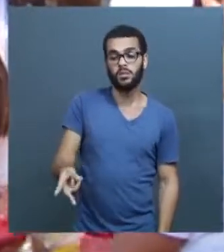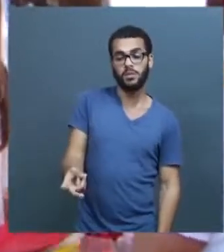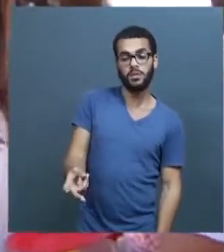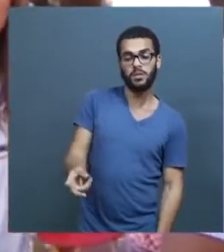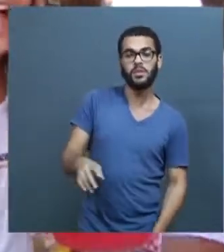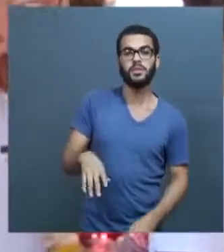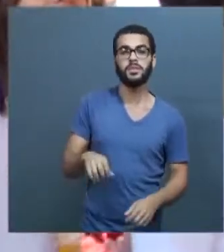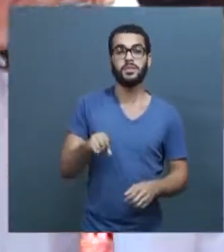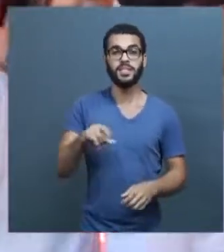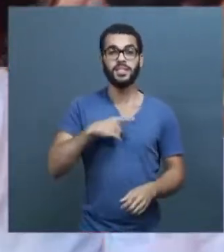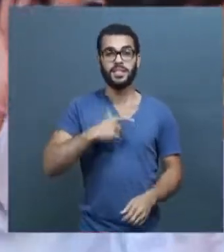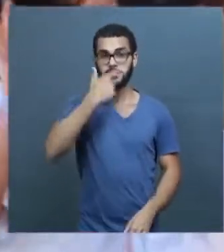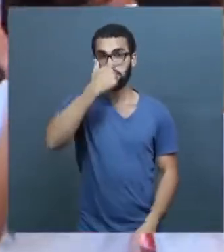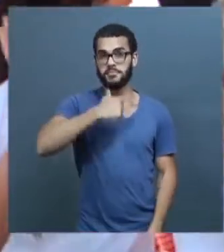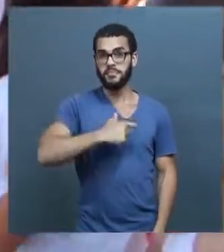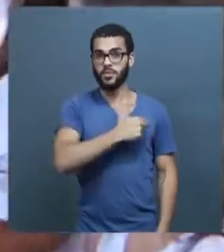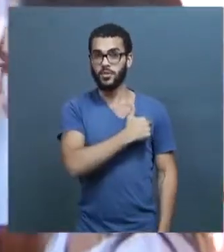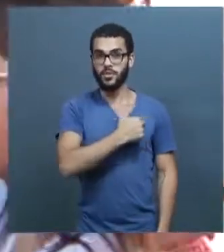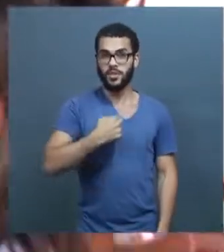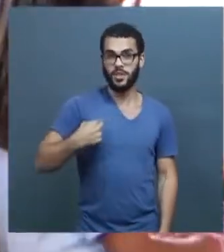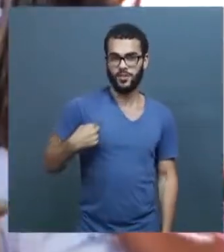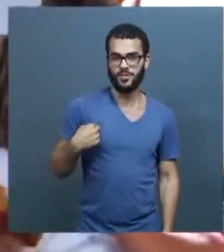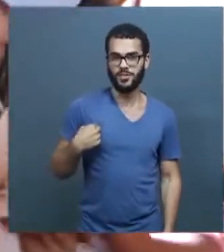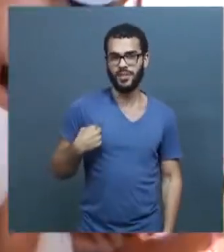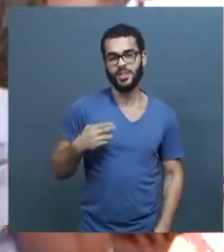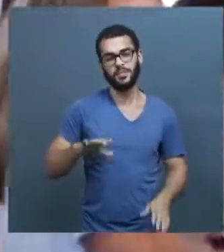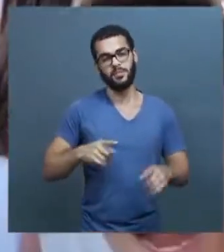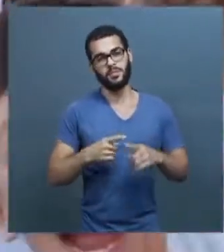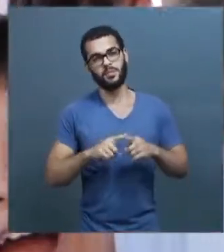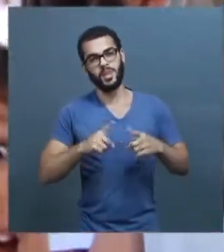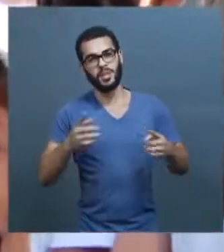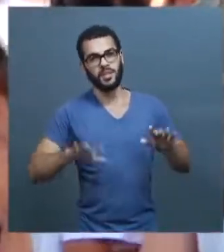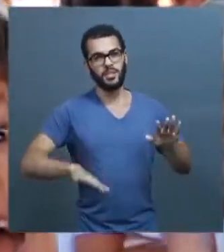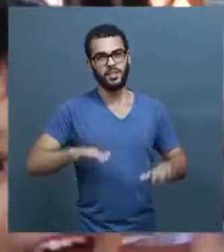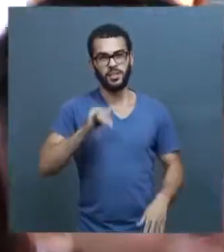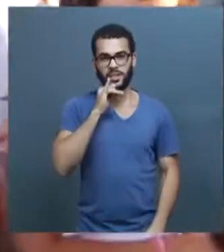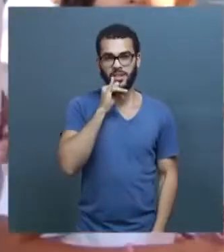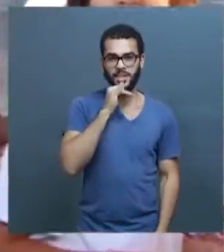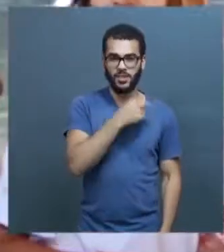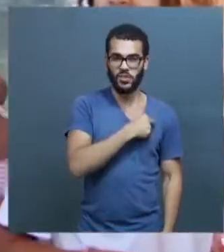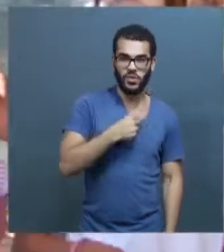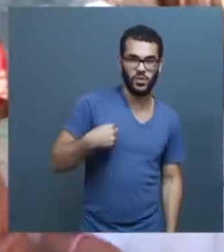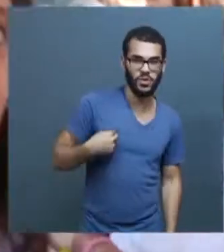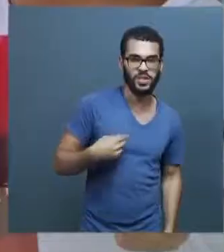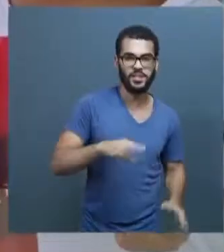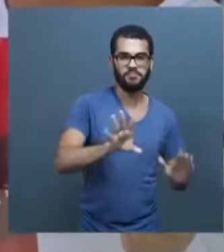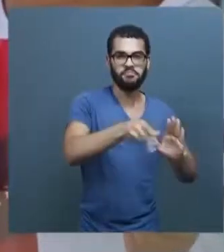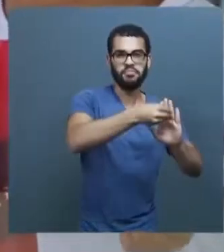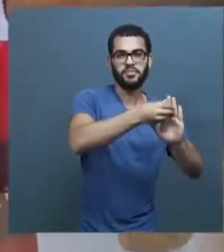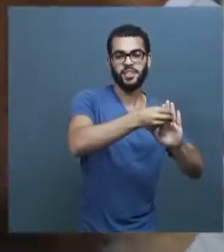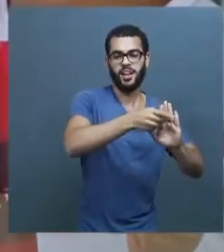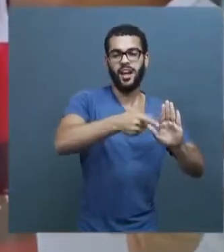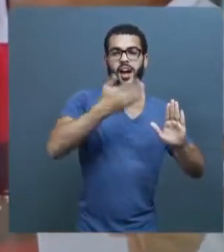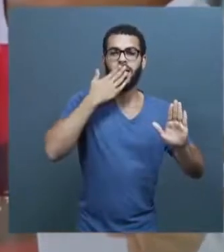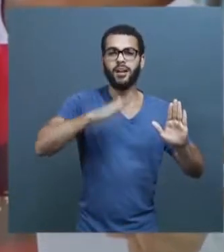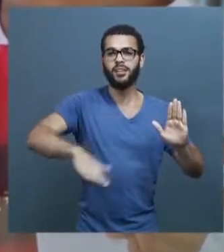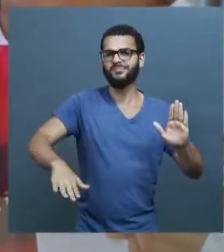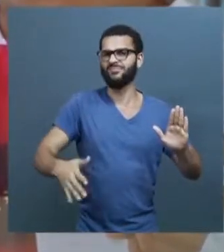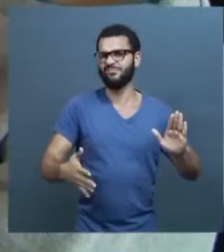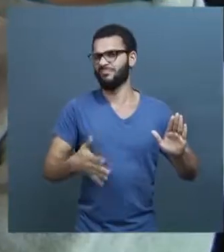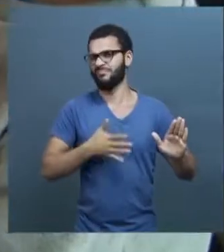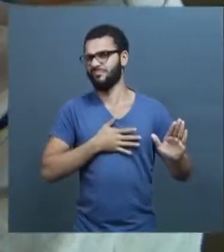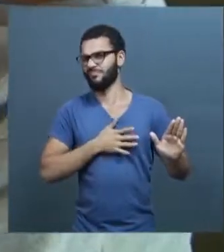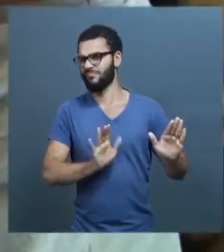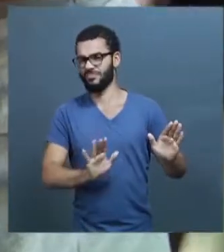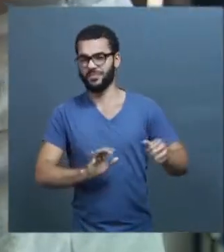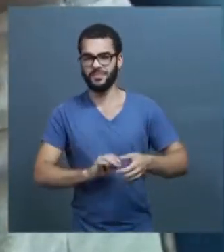nutricionista, mesmo assim, o que a nutricionista às vezes colocava não agradava as crianças. De acordo com as determinações